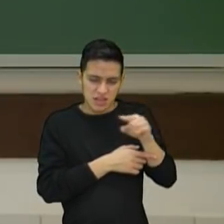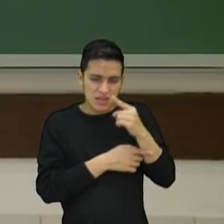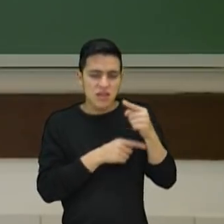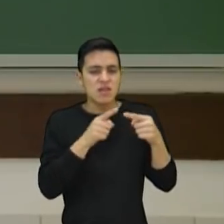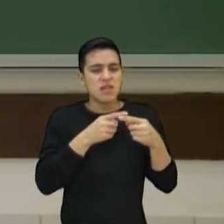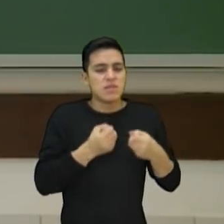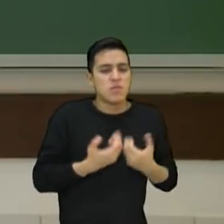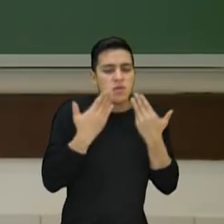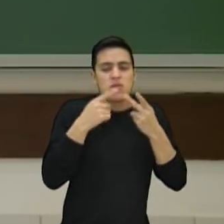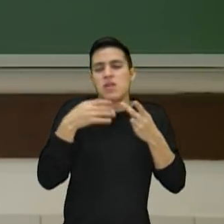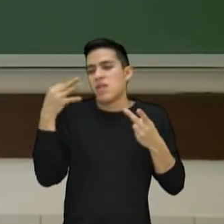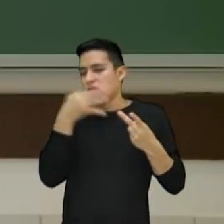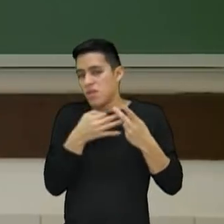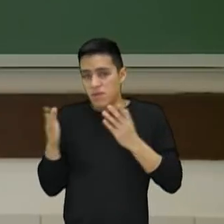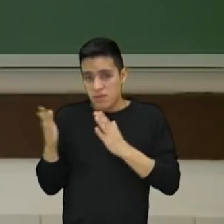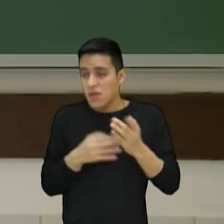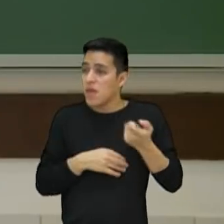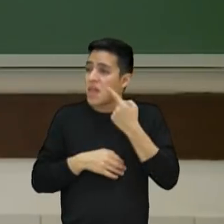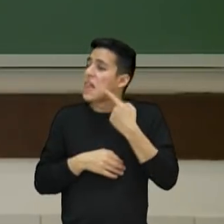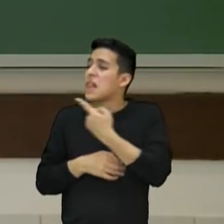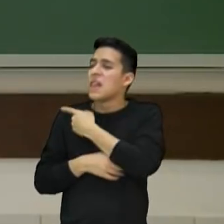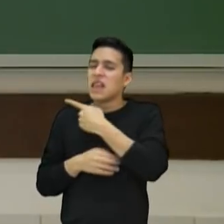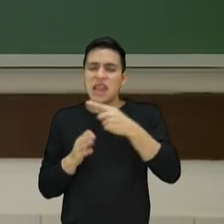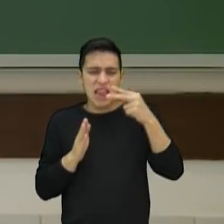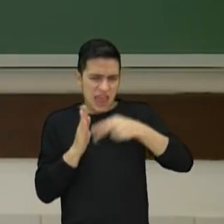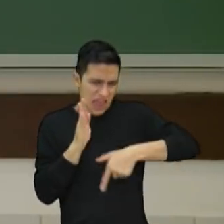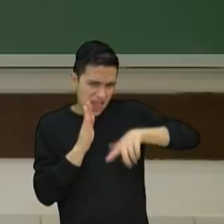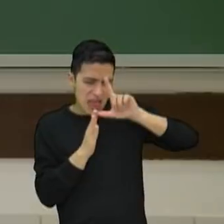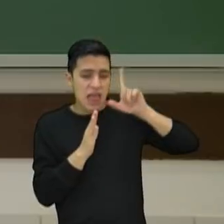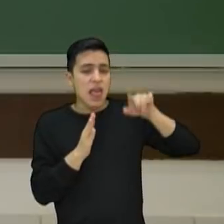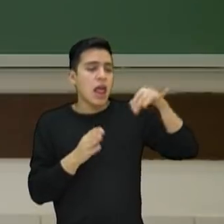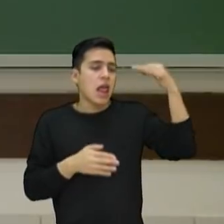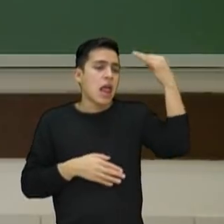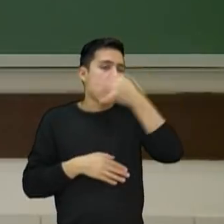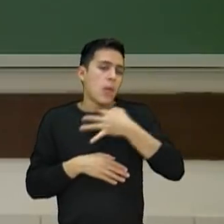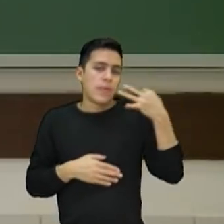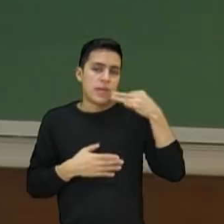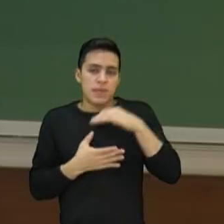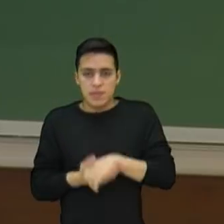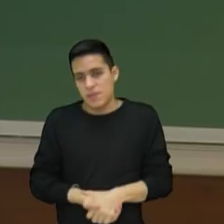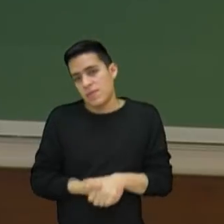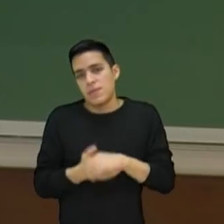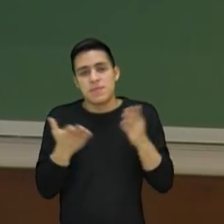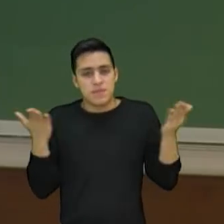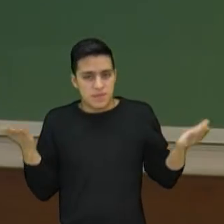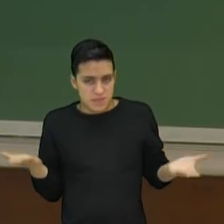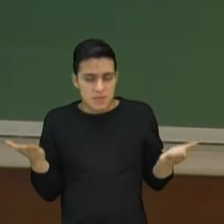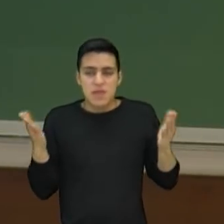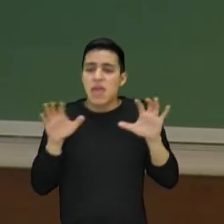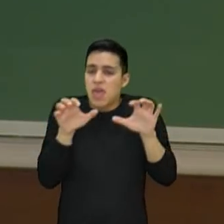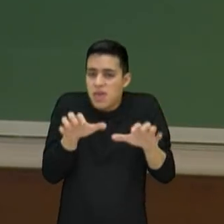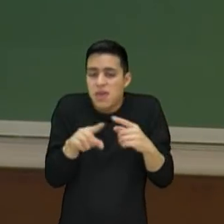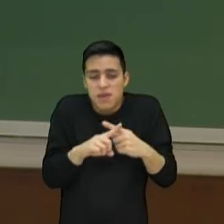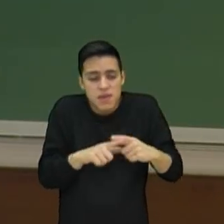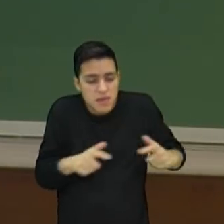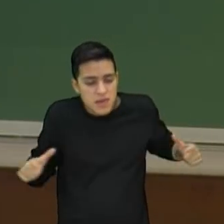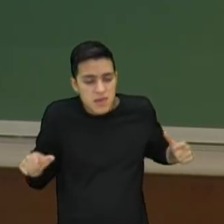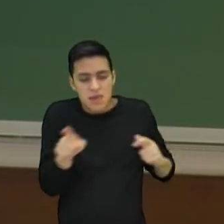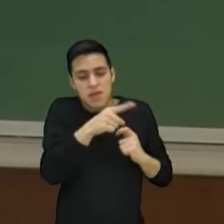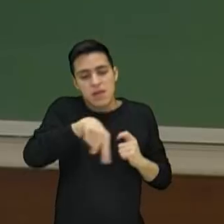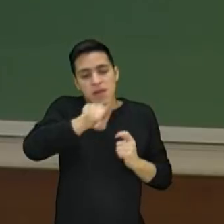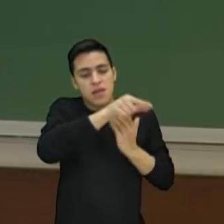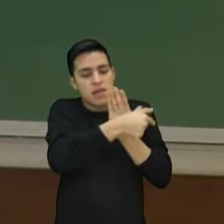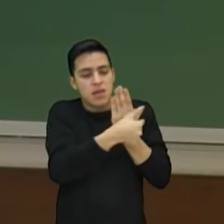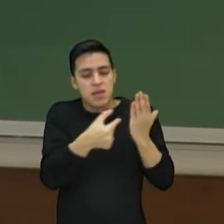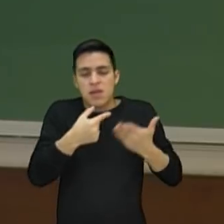texto do Daniel, o que nós acabamos de ler, é argumentativo, certo? Então, eu trouxe assim porque a grande maioria dos autores gostam